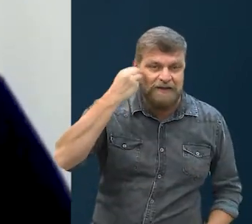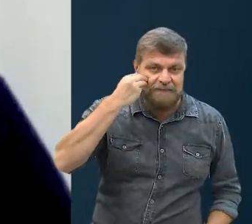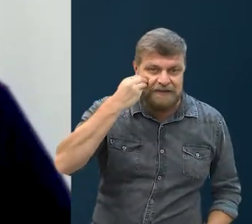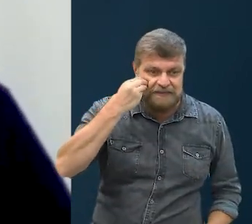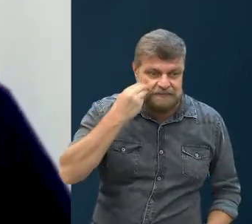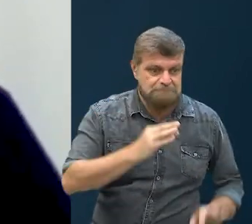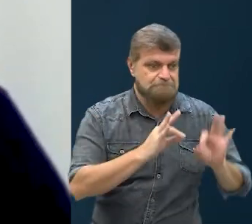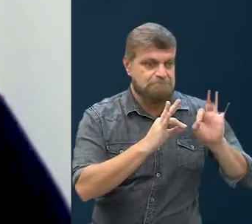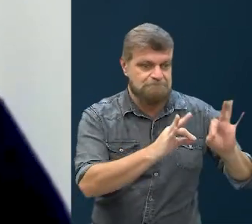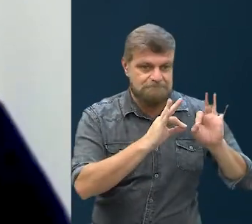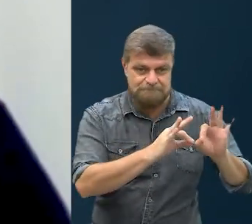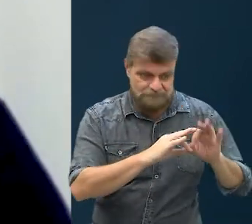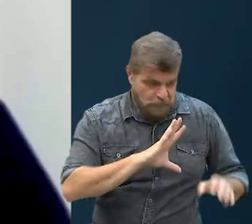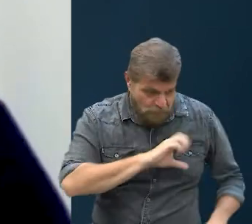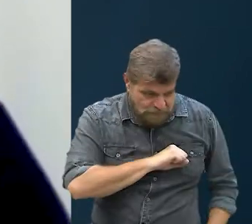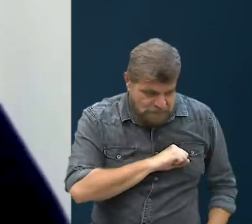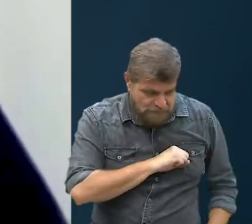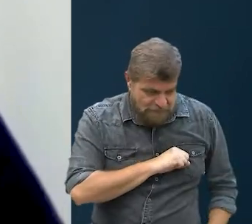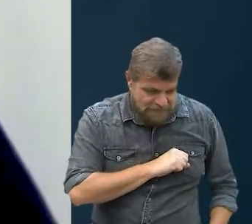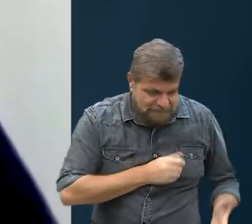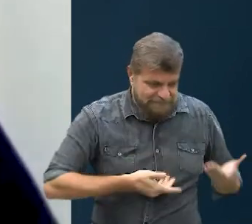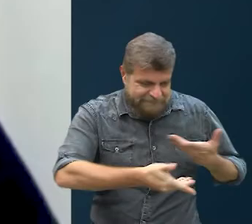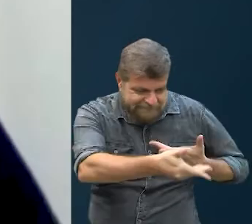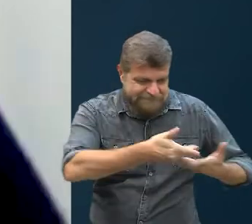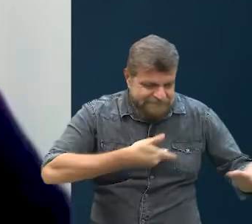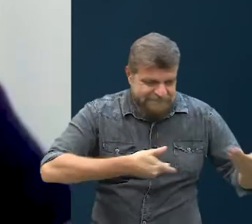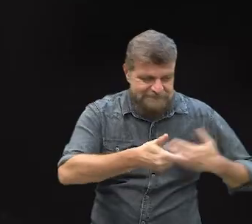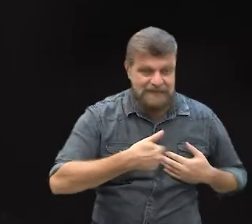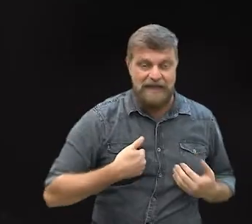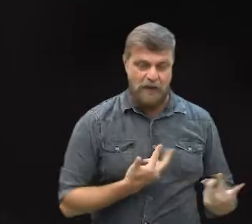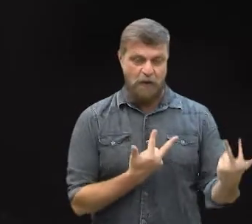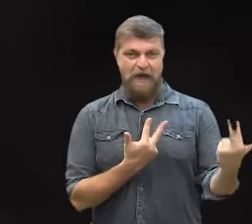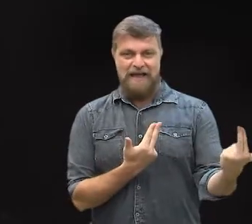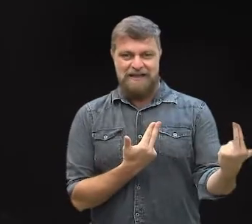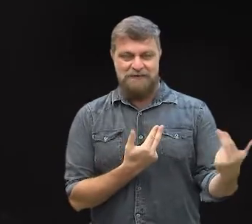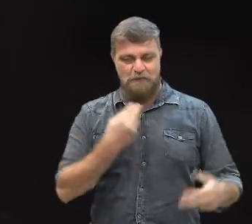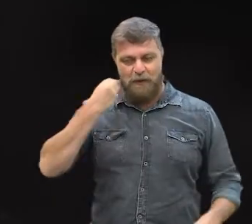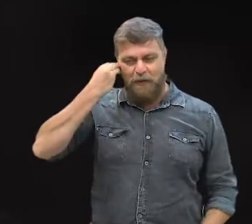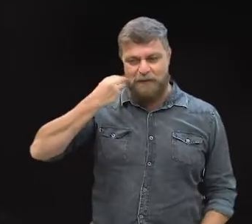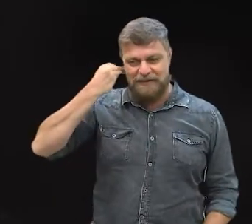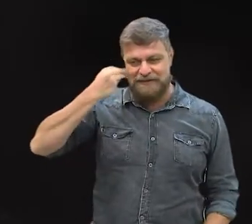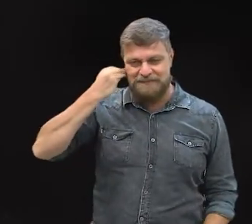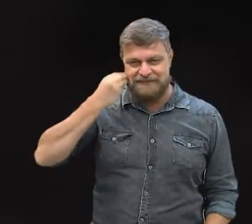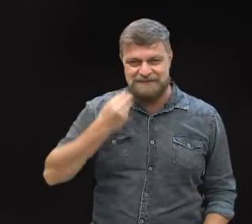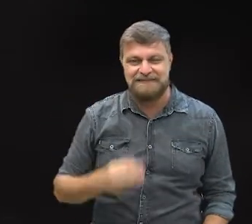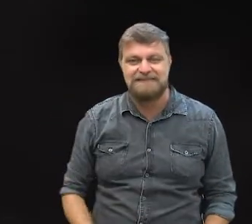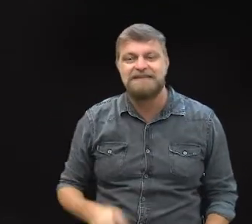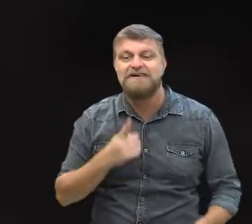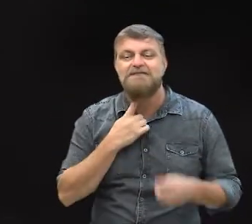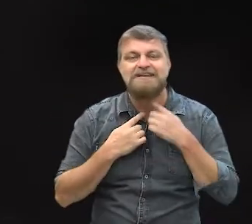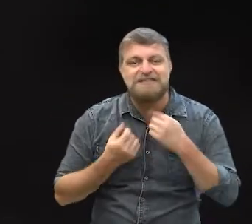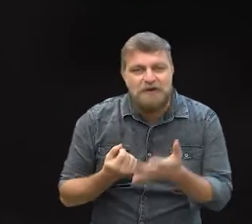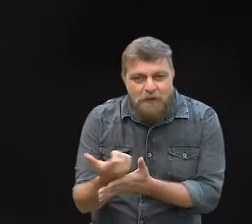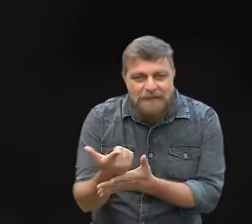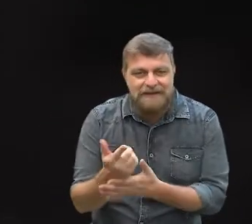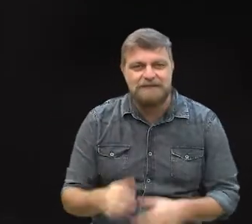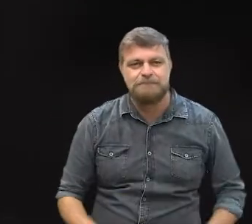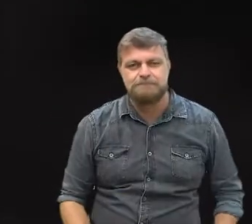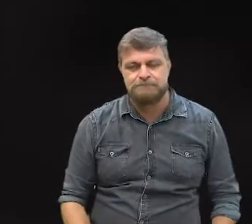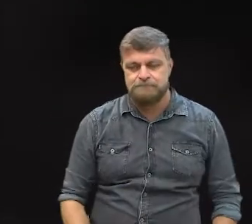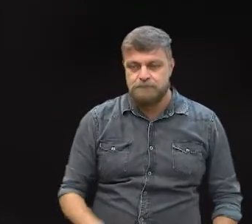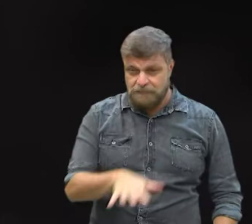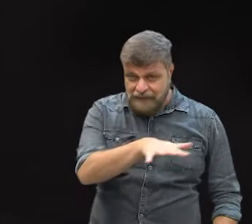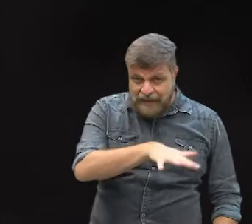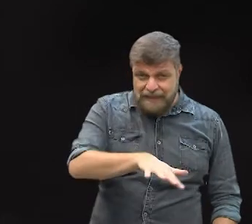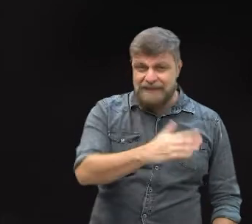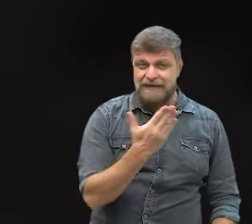e aprovou a experiência, né? Isso é bem bacana. Quando a gente fala em gerir um negócio no setor da alimentação,